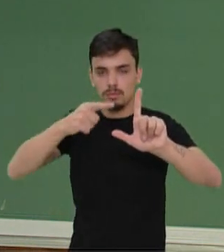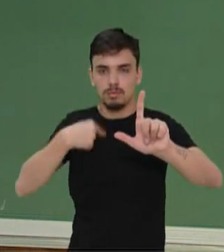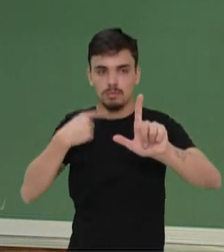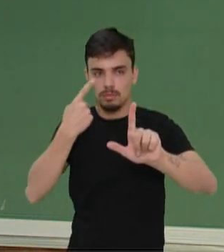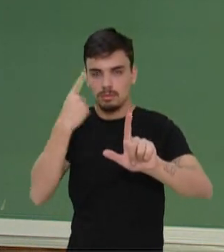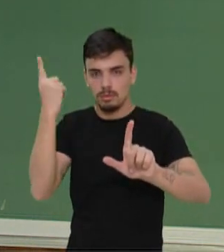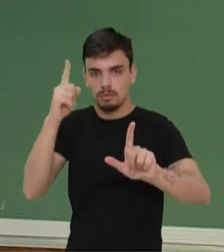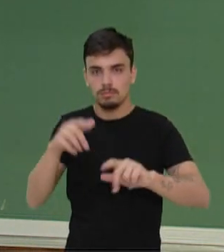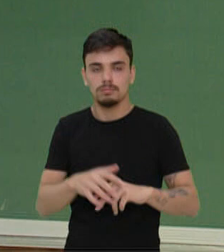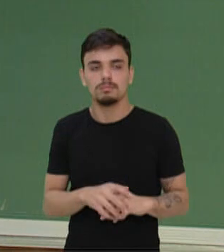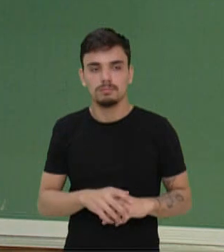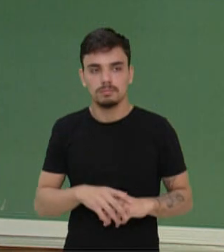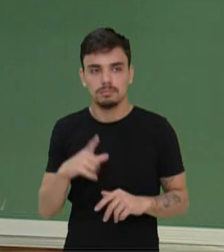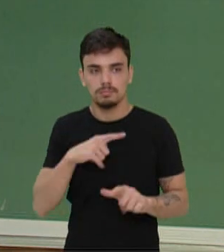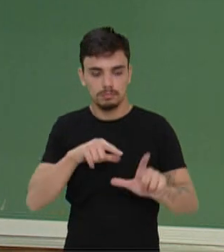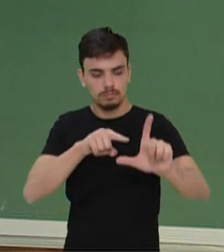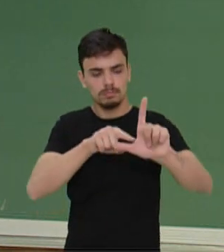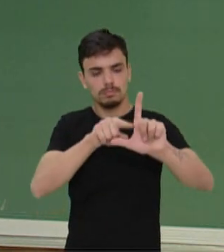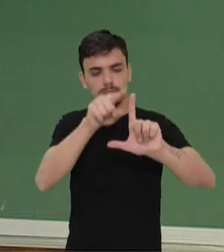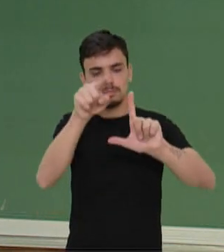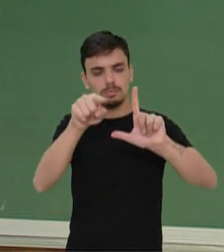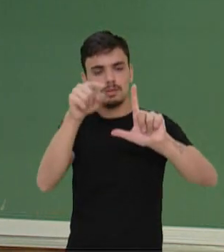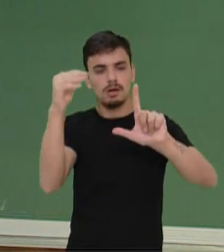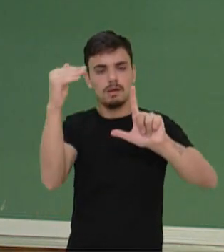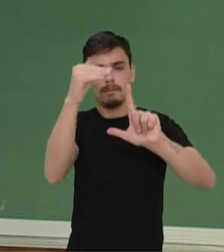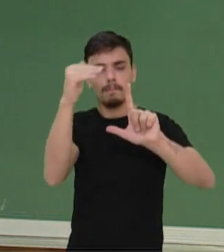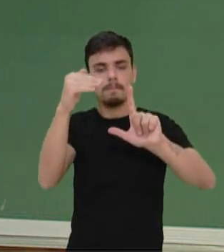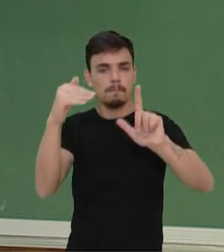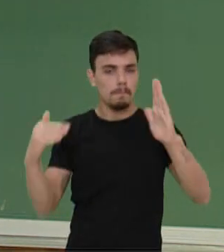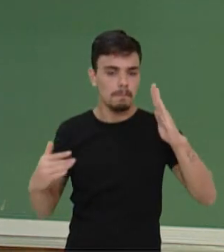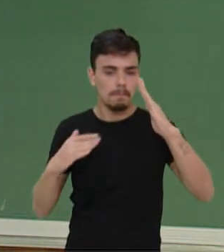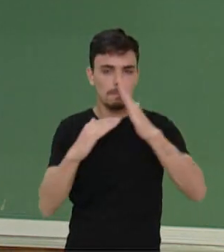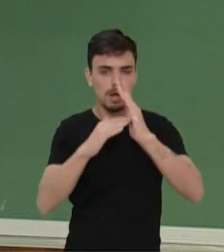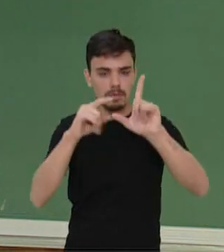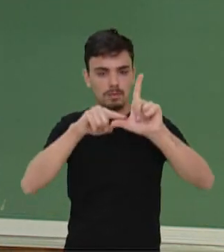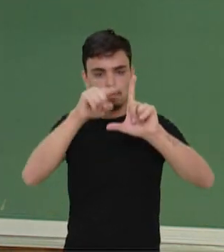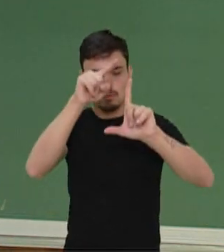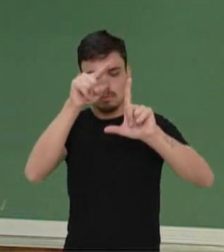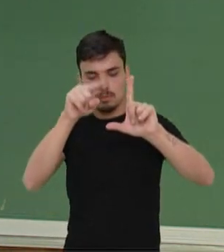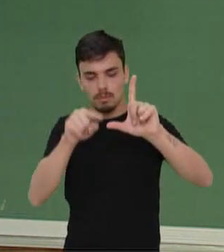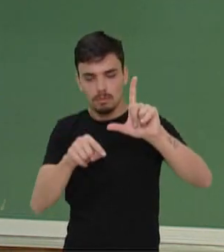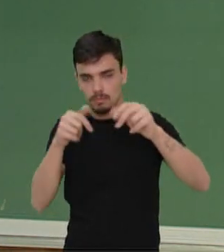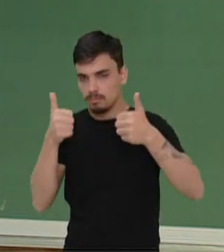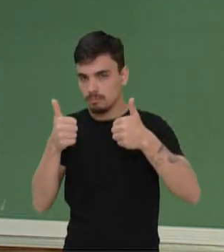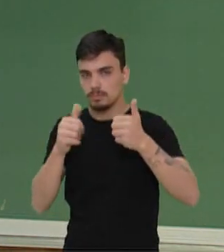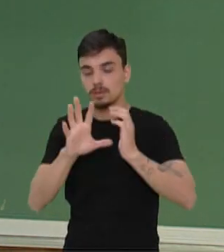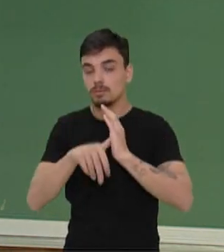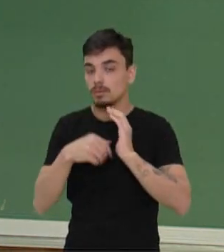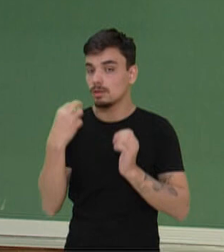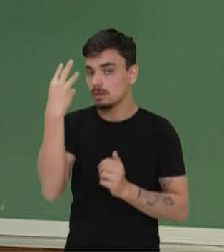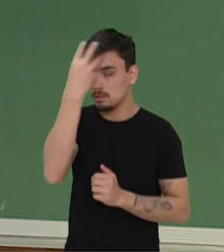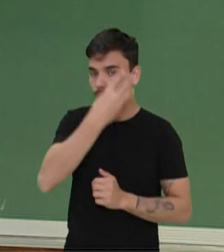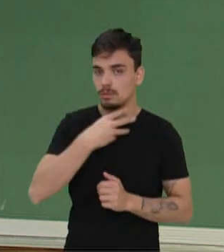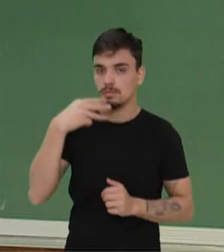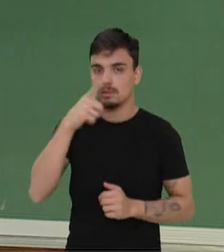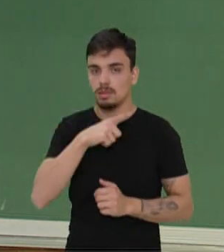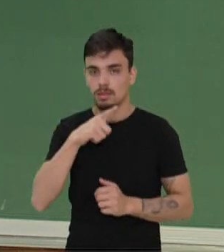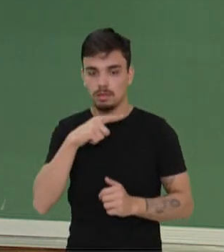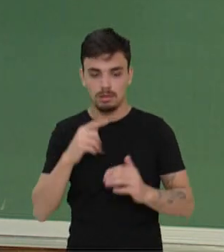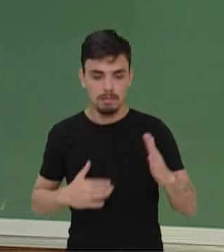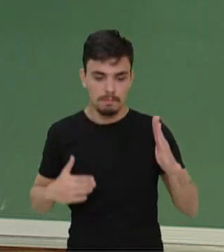de concentração máxima, certo? A partir daqui ele vai diminuindo, beleza? Então, após 3 horas, ele tem concentração